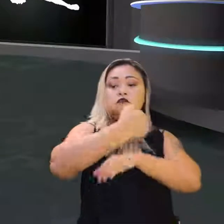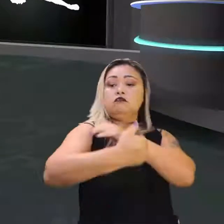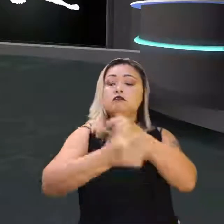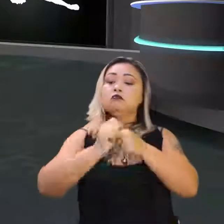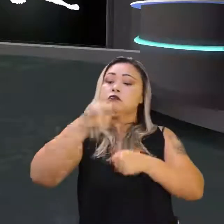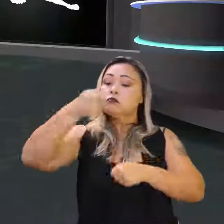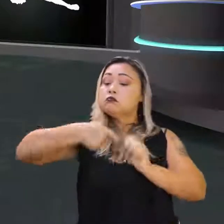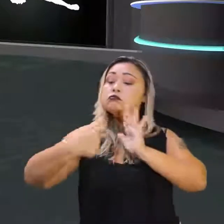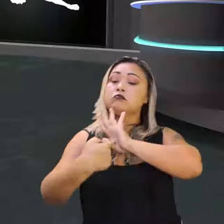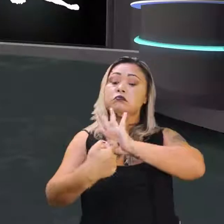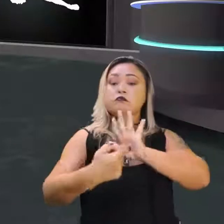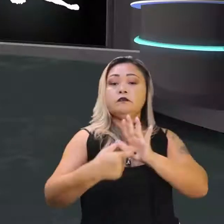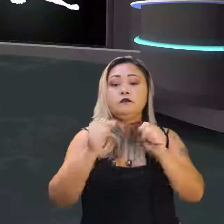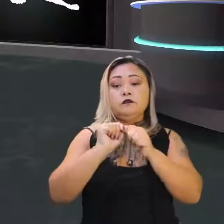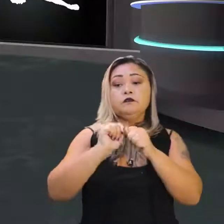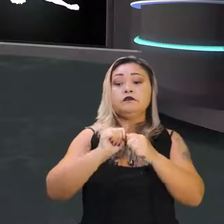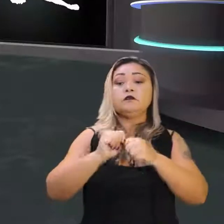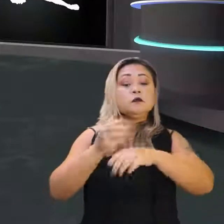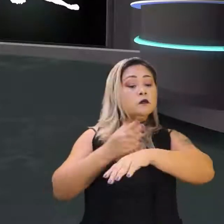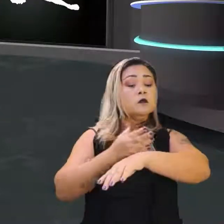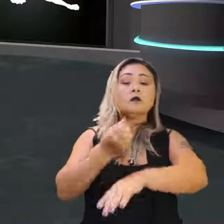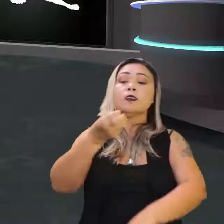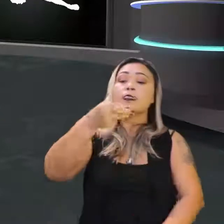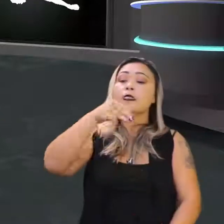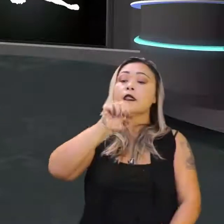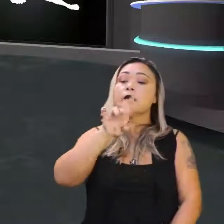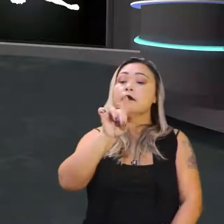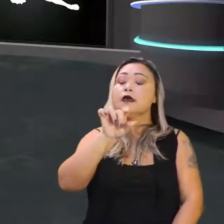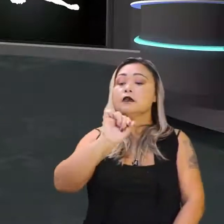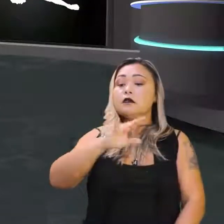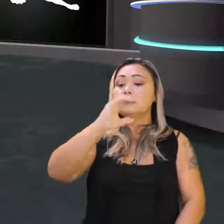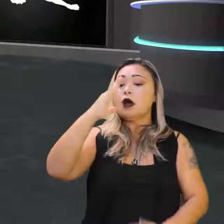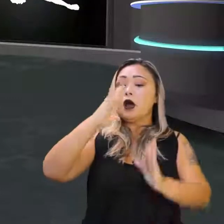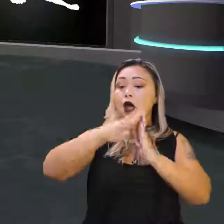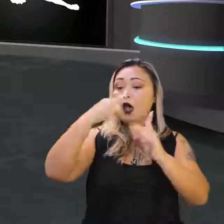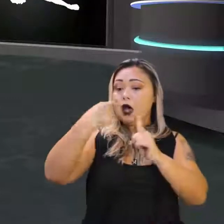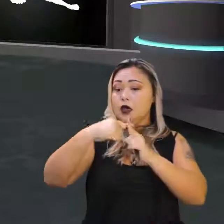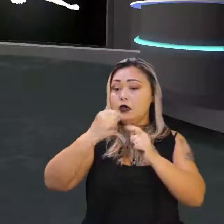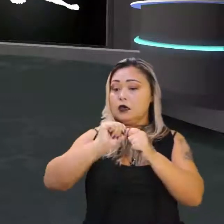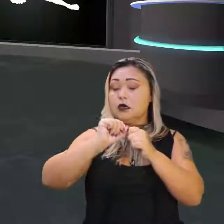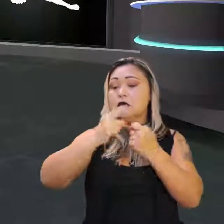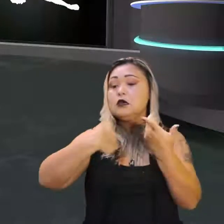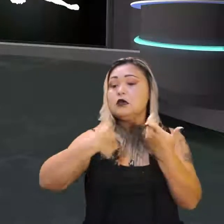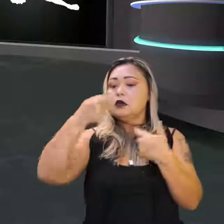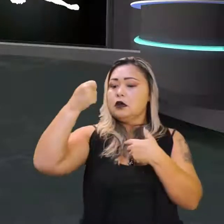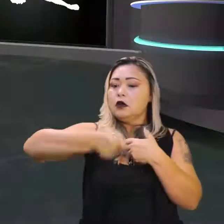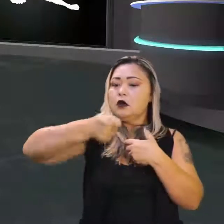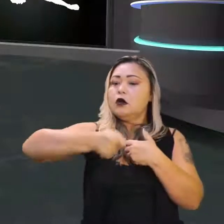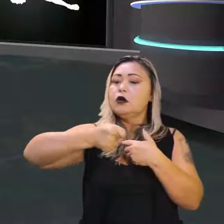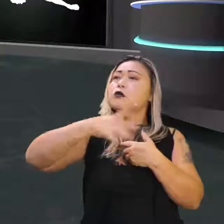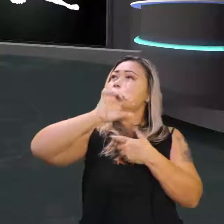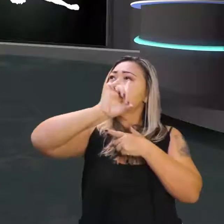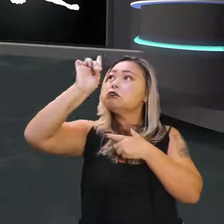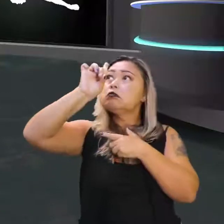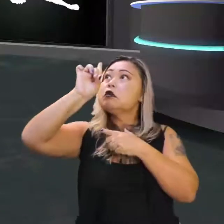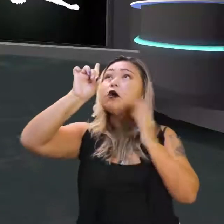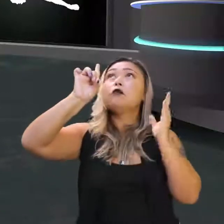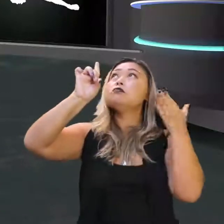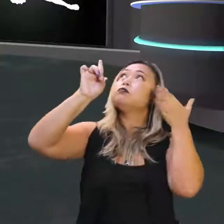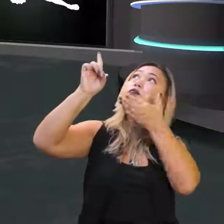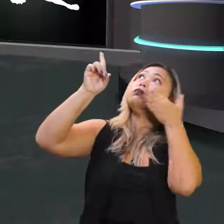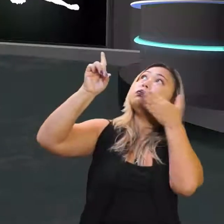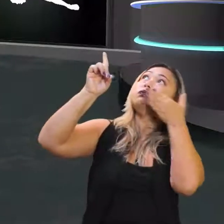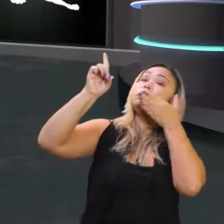principal é que, na arte medieval, a igreja dominando, começou a ideia de Deus como centro de